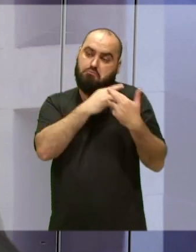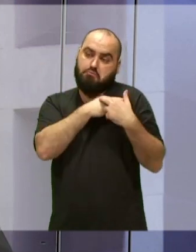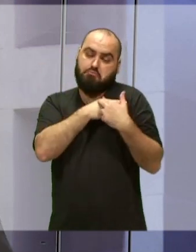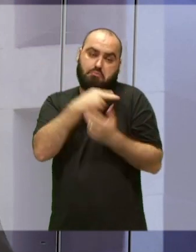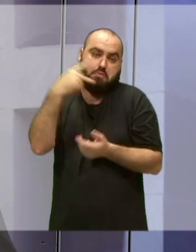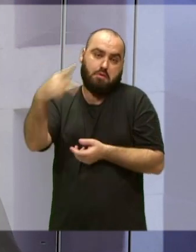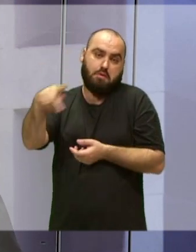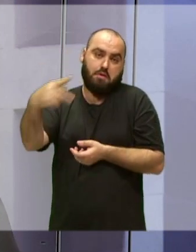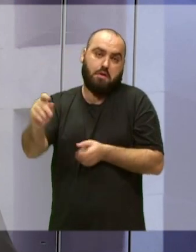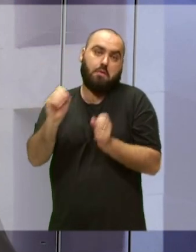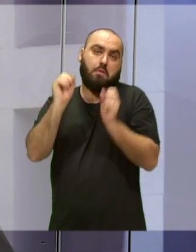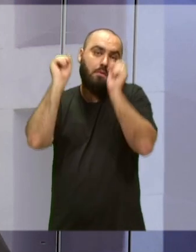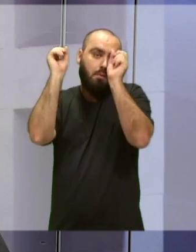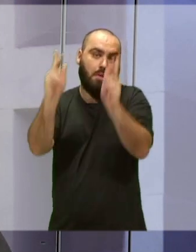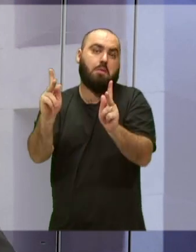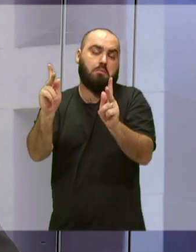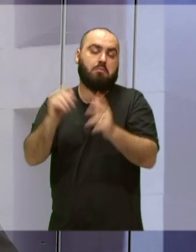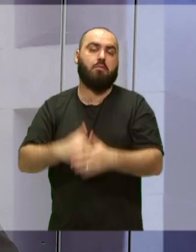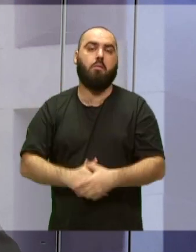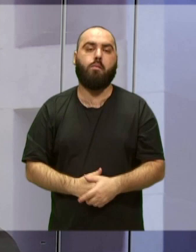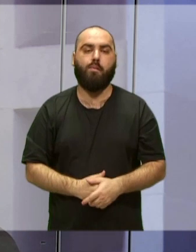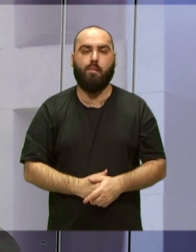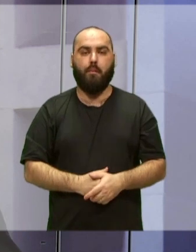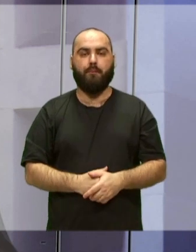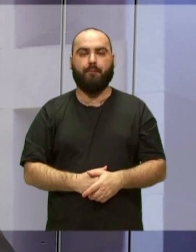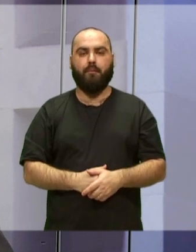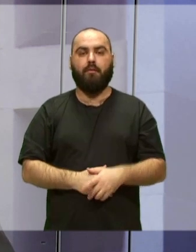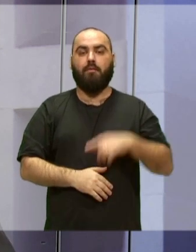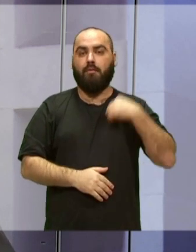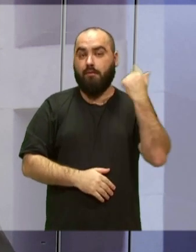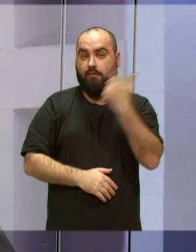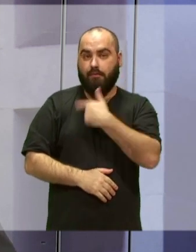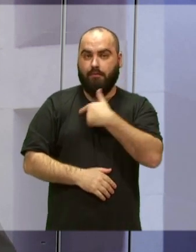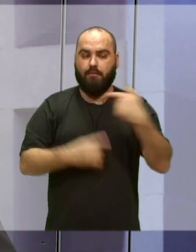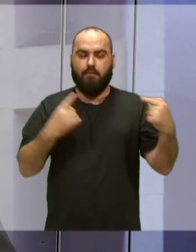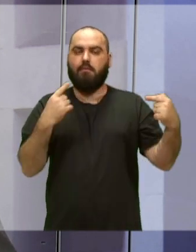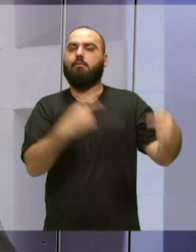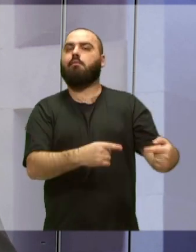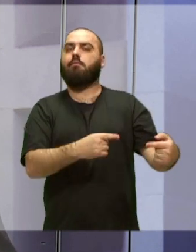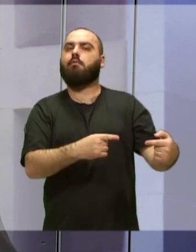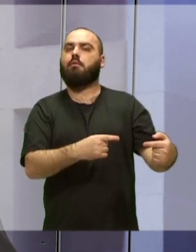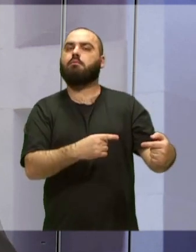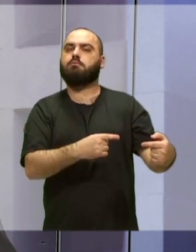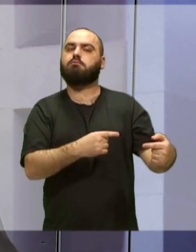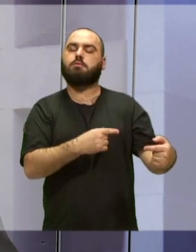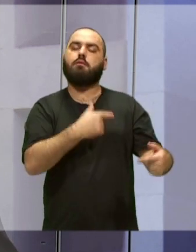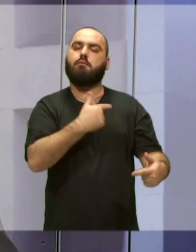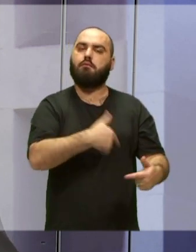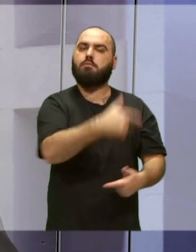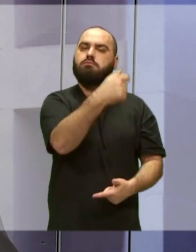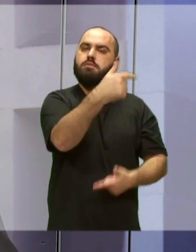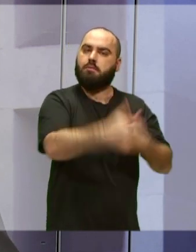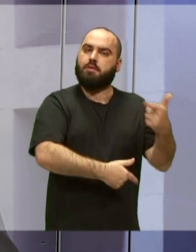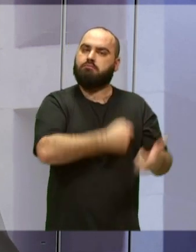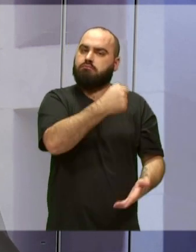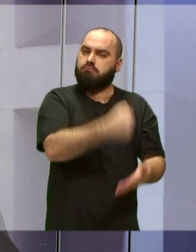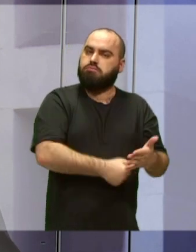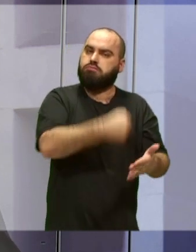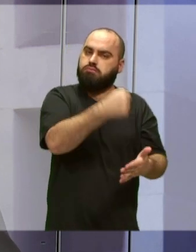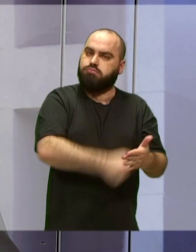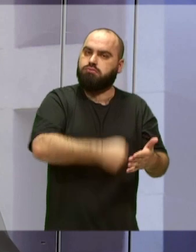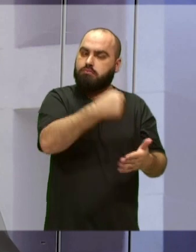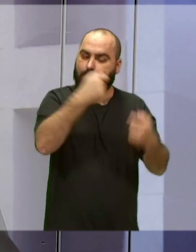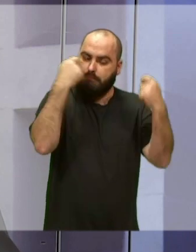legítimo fazer todo esse trabalho nós oposição nós trabalhar os incansavelmente para que haja